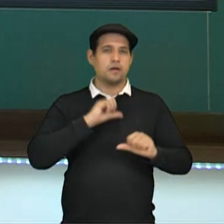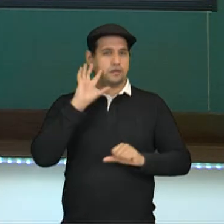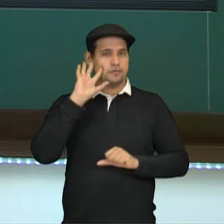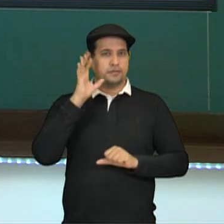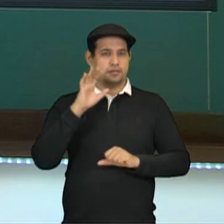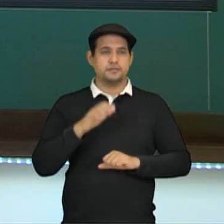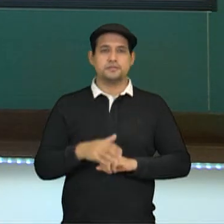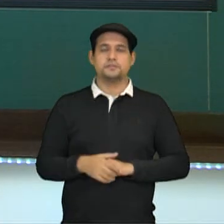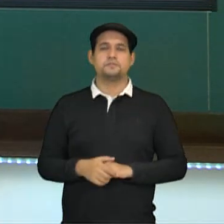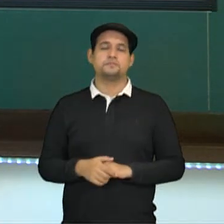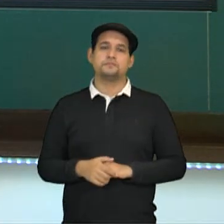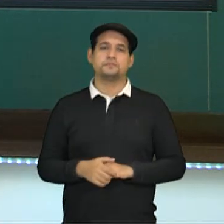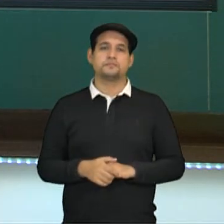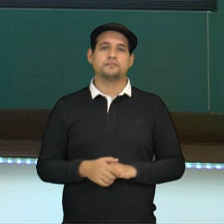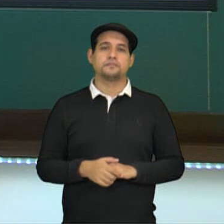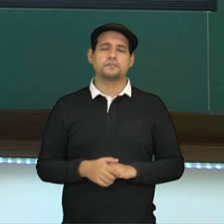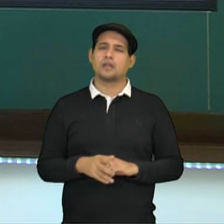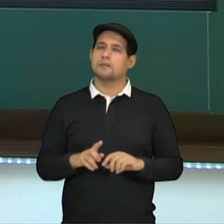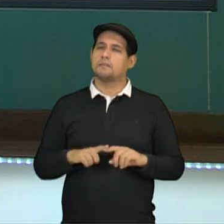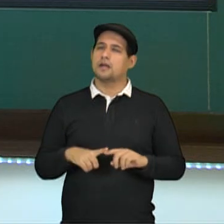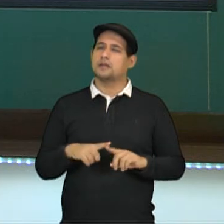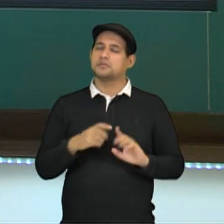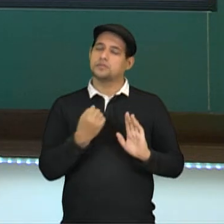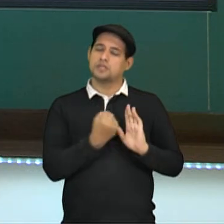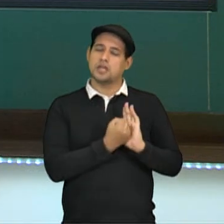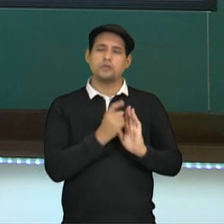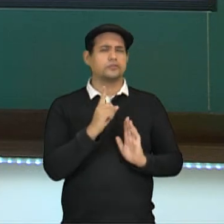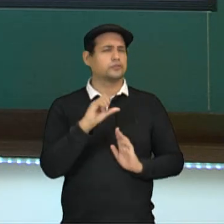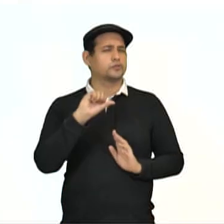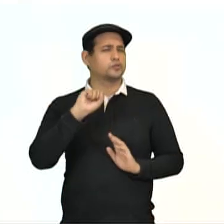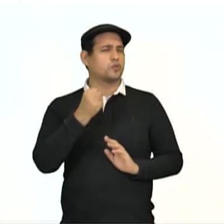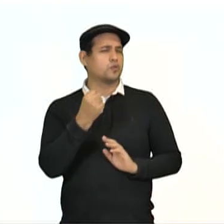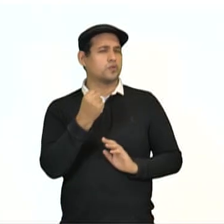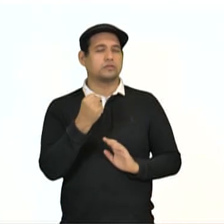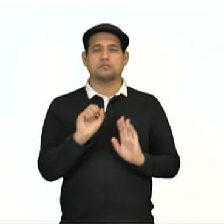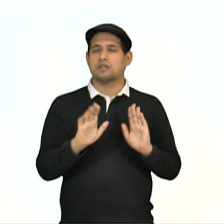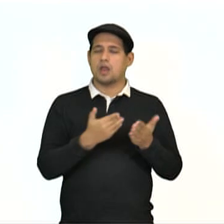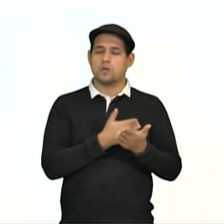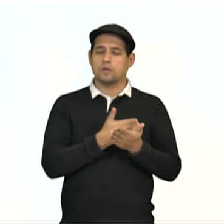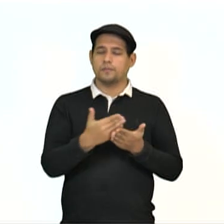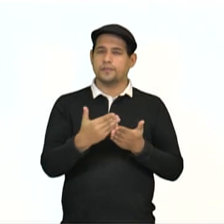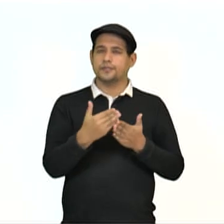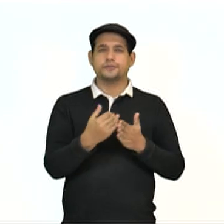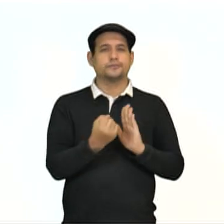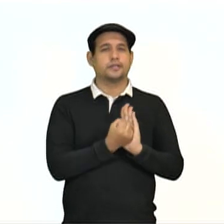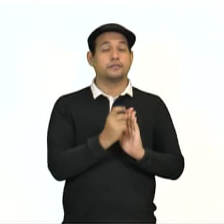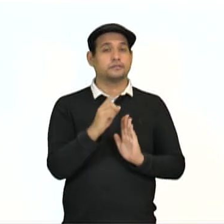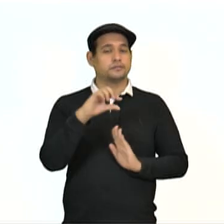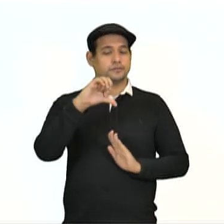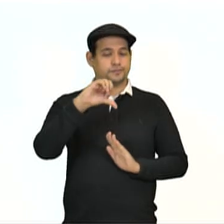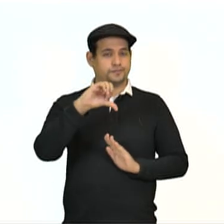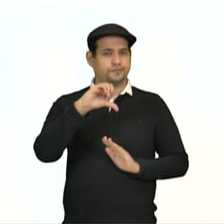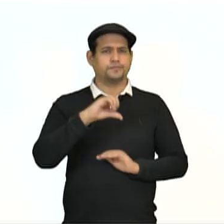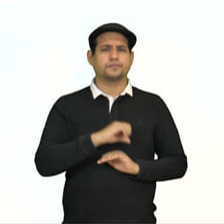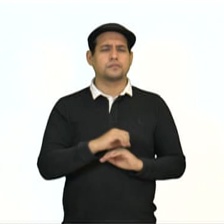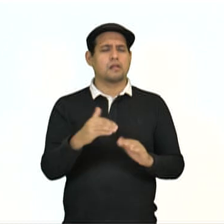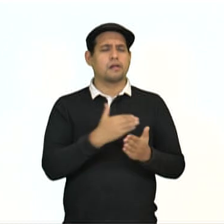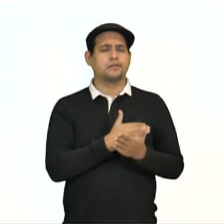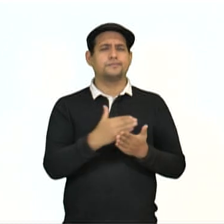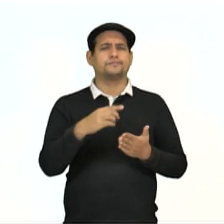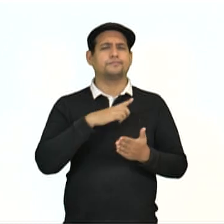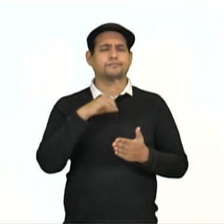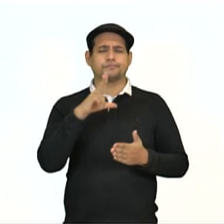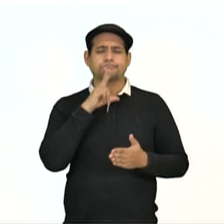existente. Então, em meados lá do século XVIII, né, ali no comecinho do século XIX, começou a